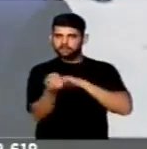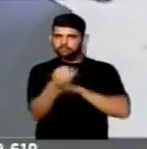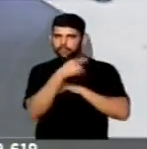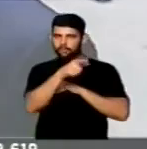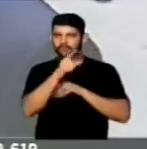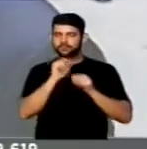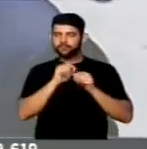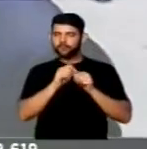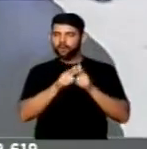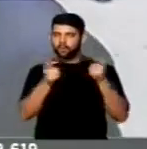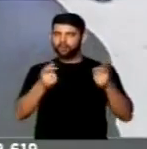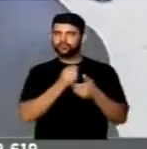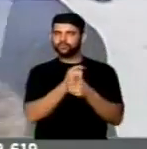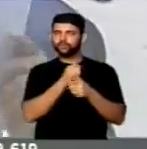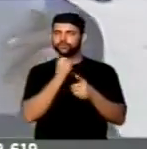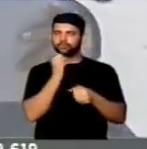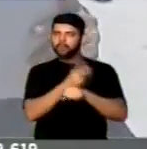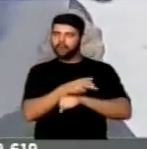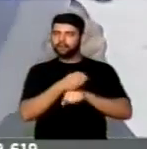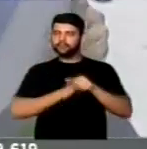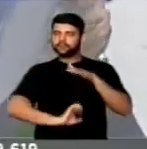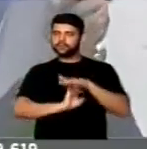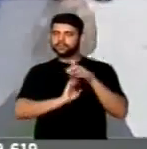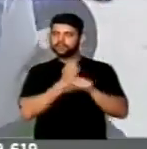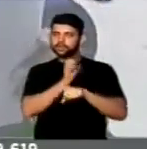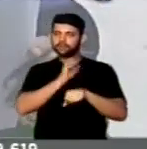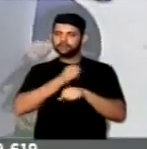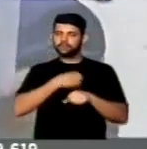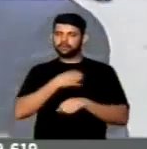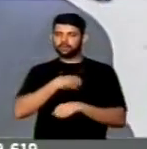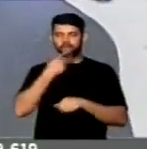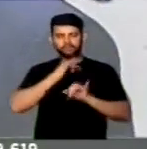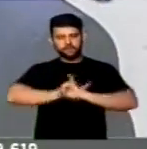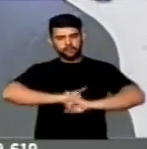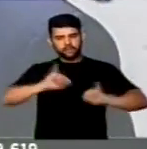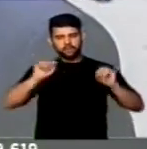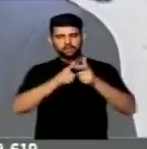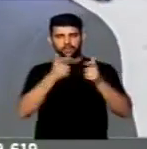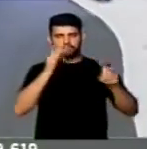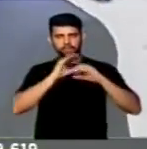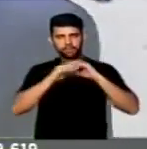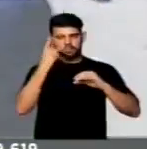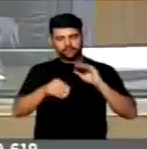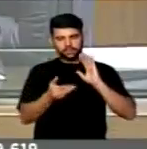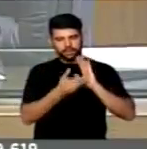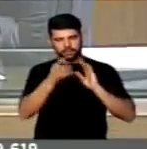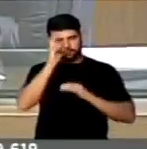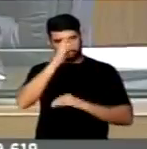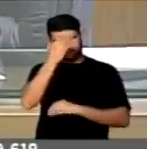de geração de emprego e renda no sul da Bahia. Gostaria que desse ampla divulgação dos meios de comunicação dessa. Vossa Excelência é atendido.